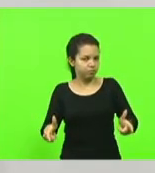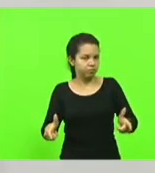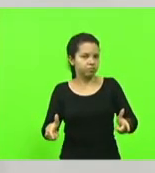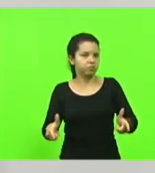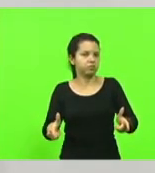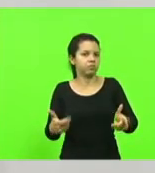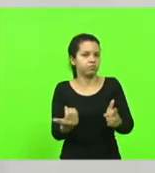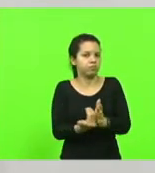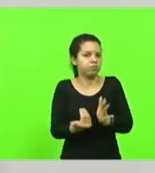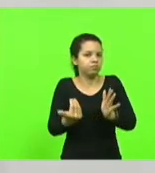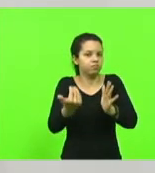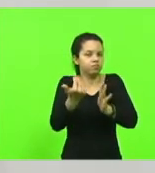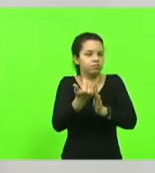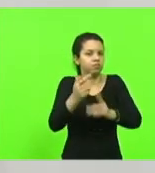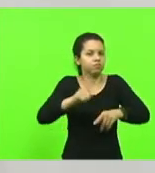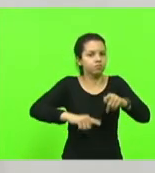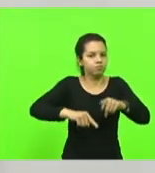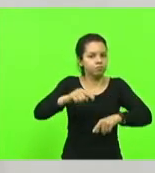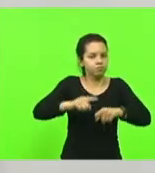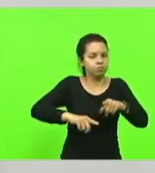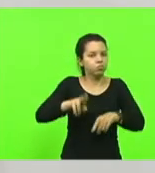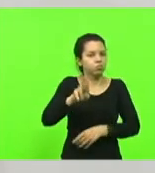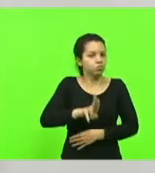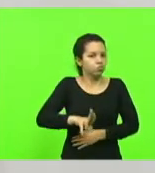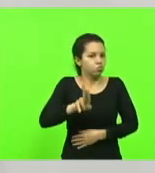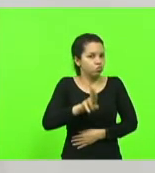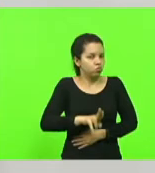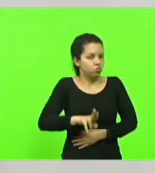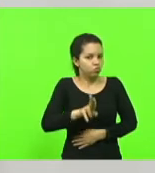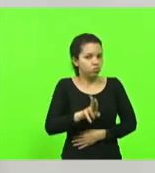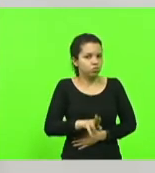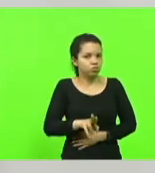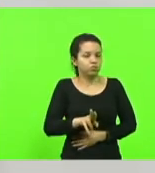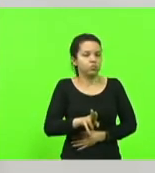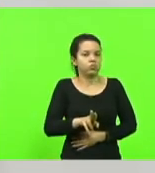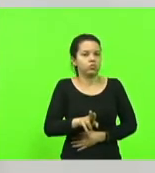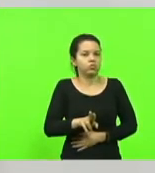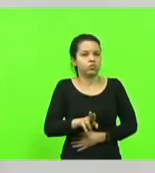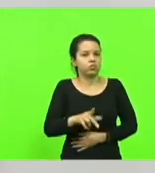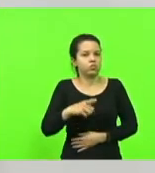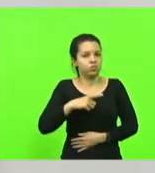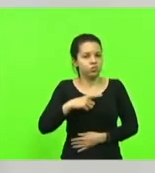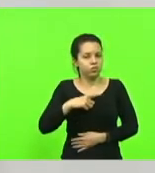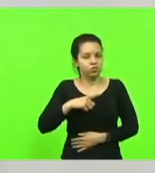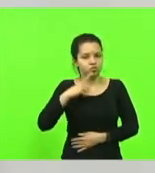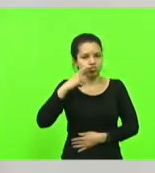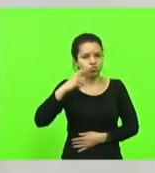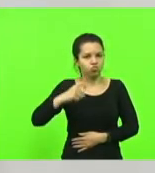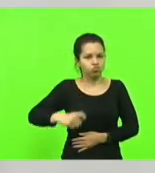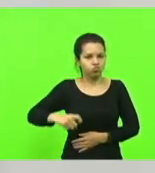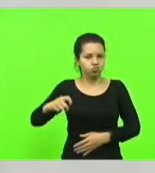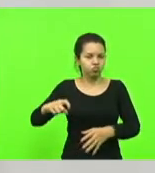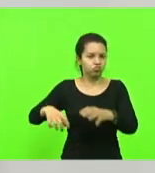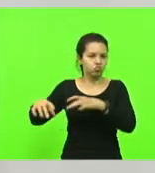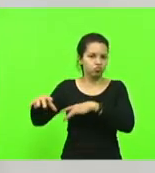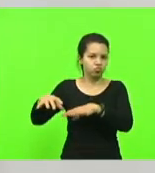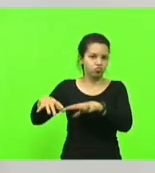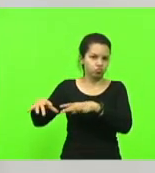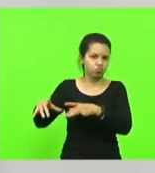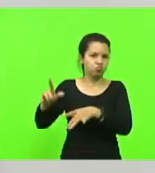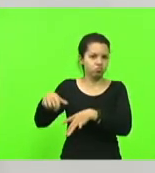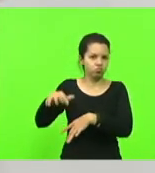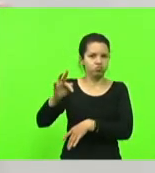mais material utilizado como que vira resíduo de